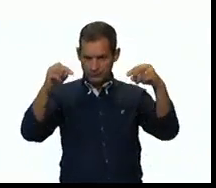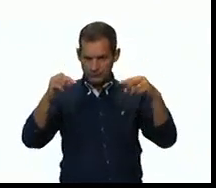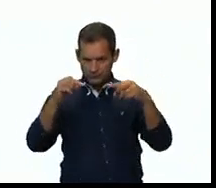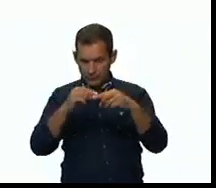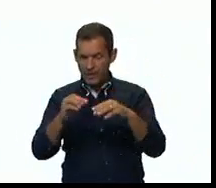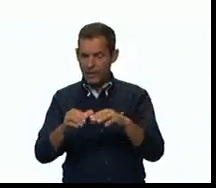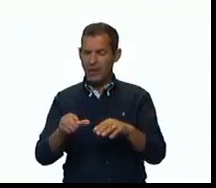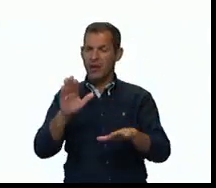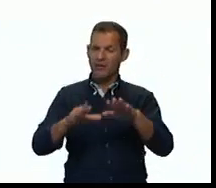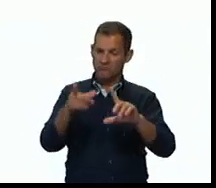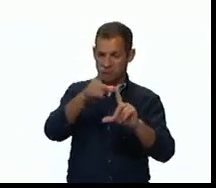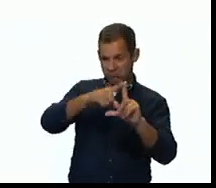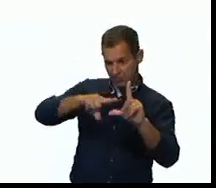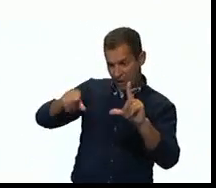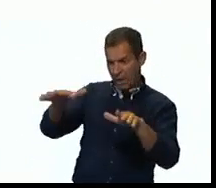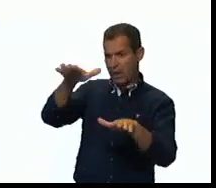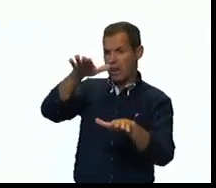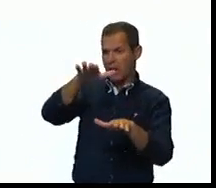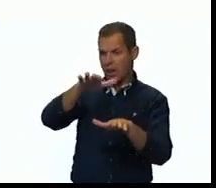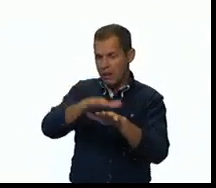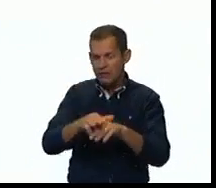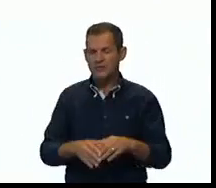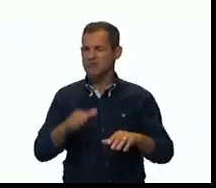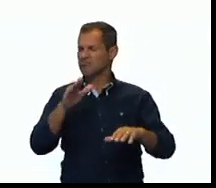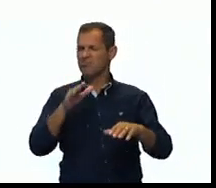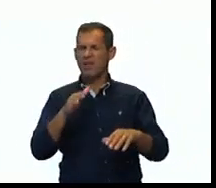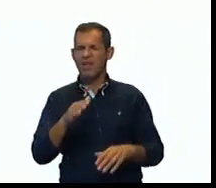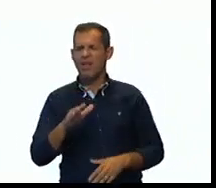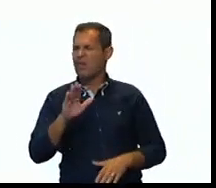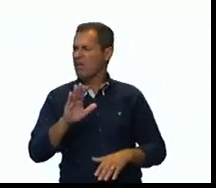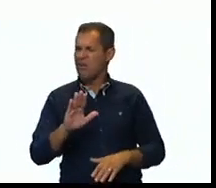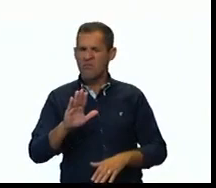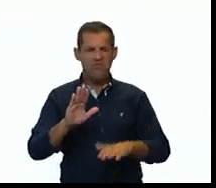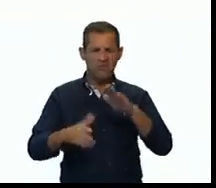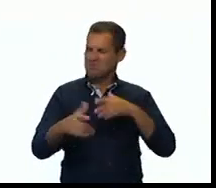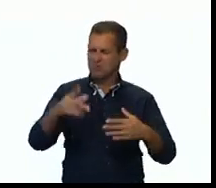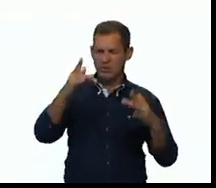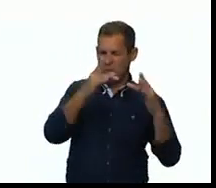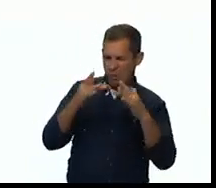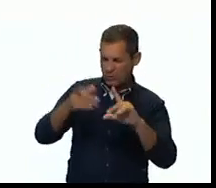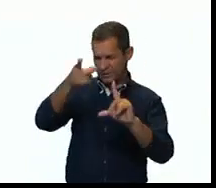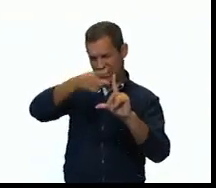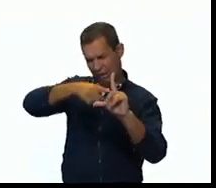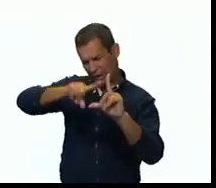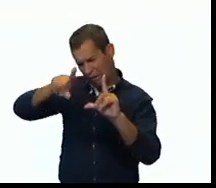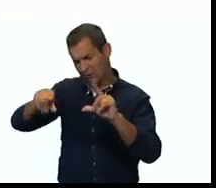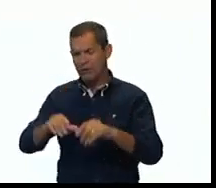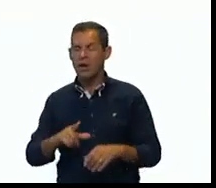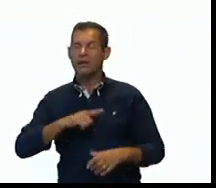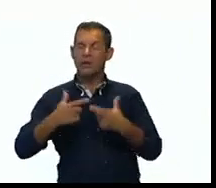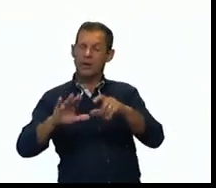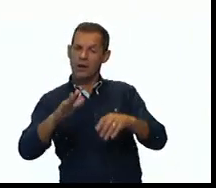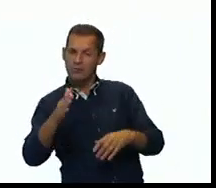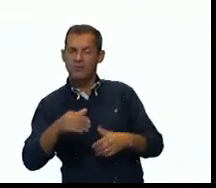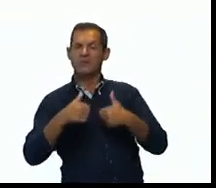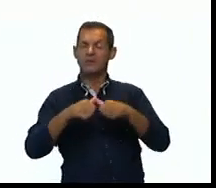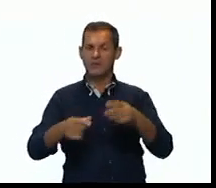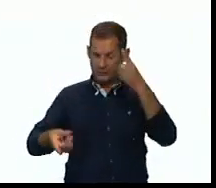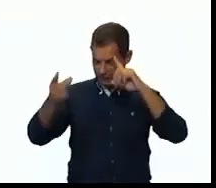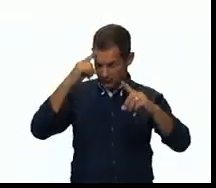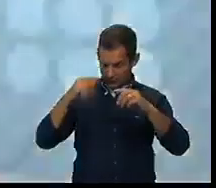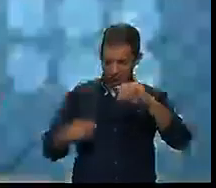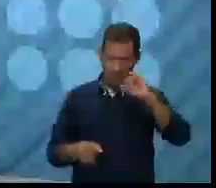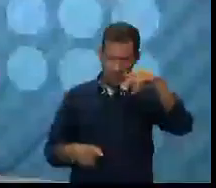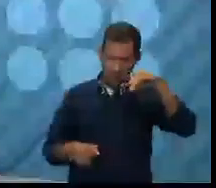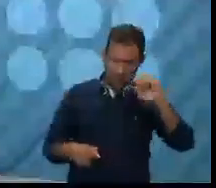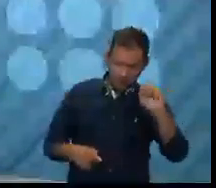estão acima da curva, ora eles não pegam uma parte da curva. Então, eu tenho ali uma área aproximada. Essa foi a ideia de